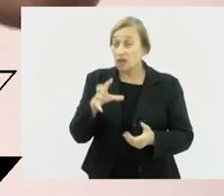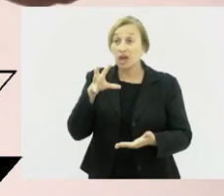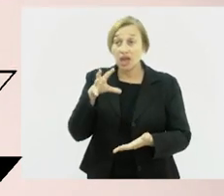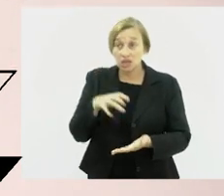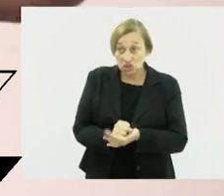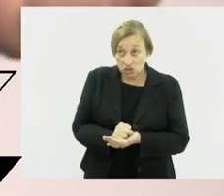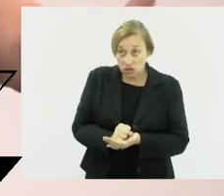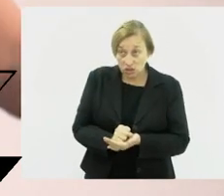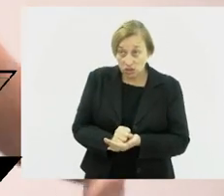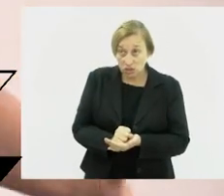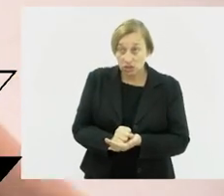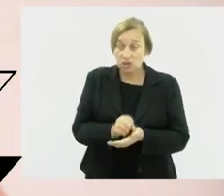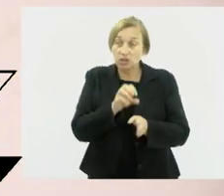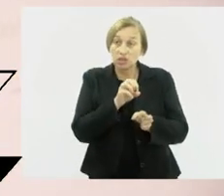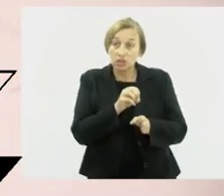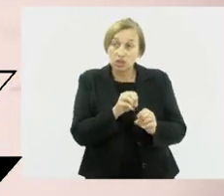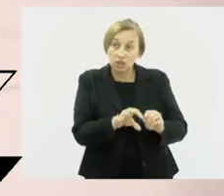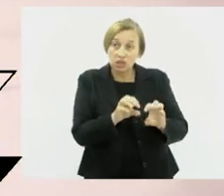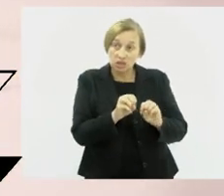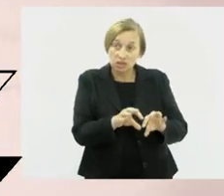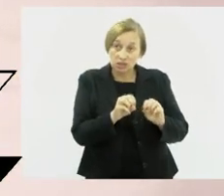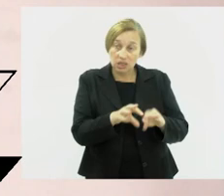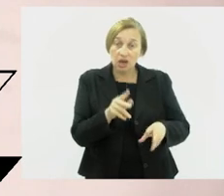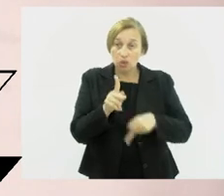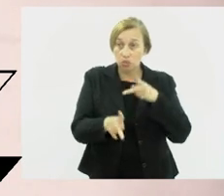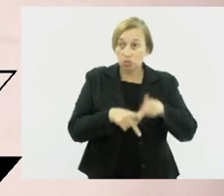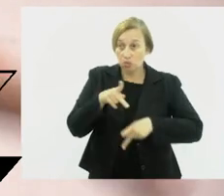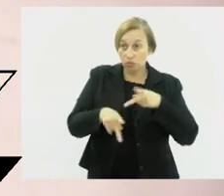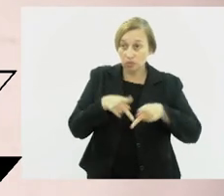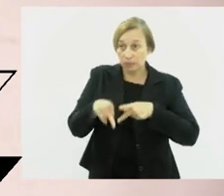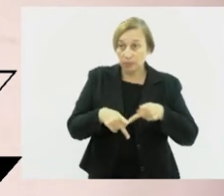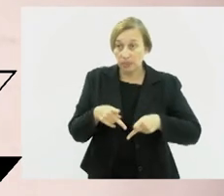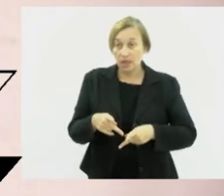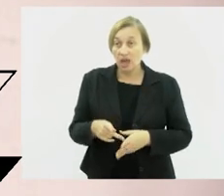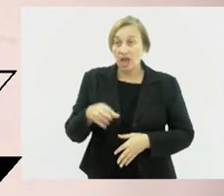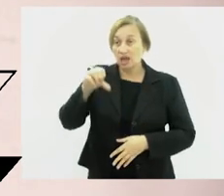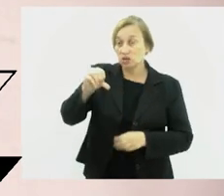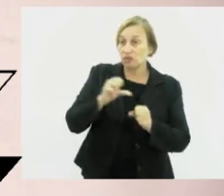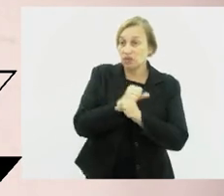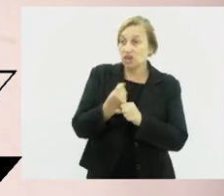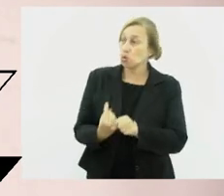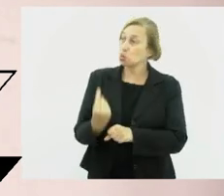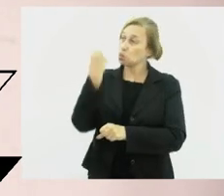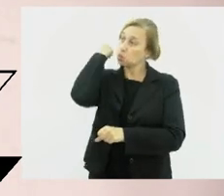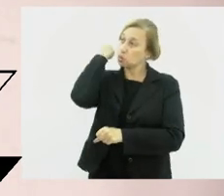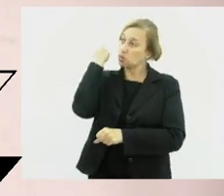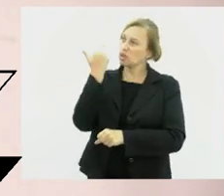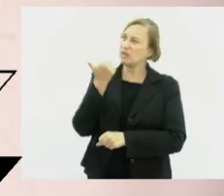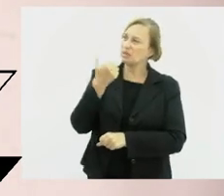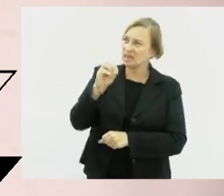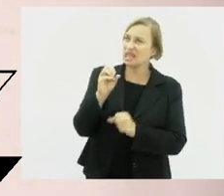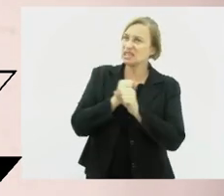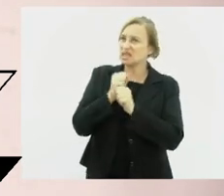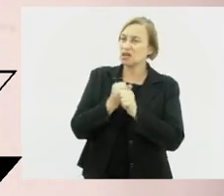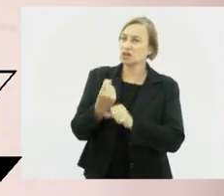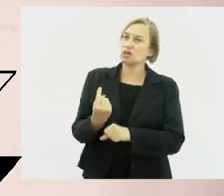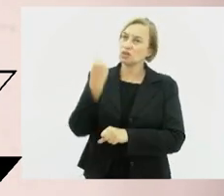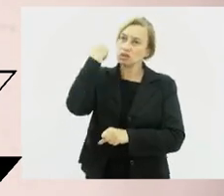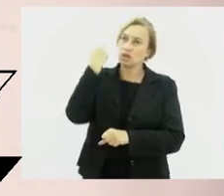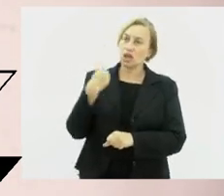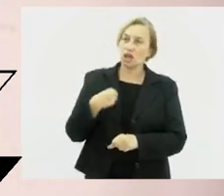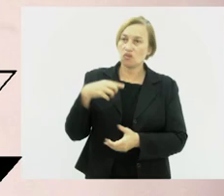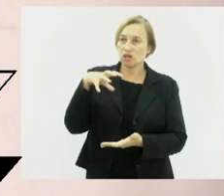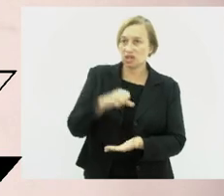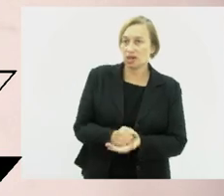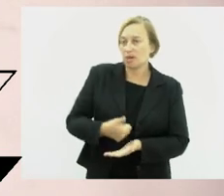e instruir a população. Há 9 anos atrás, quando eu fui, há 10 anos atrás, quando eu fui registrar a minha primeira pitbull,